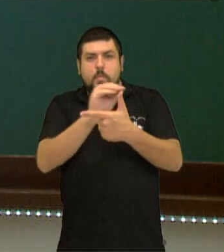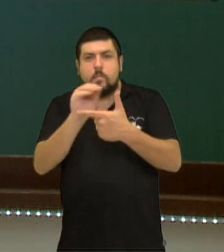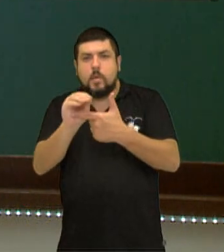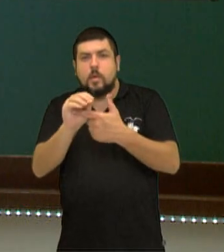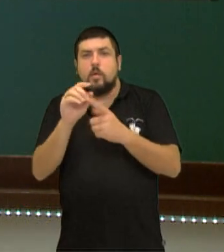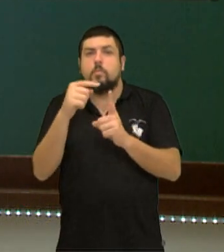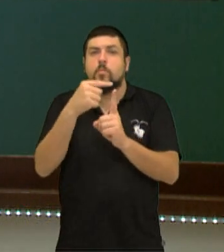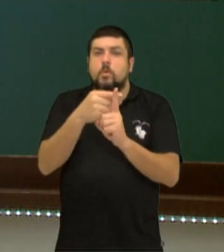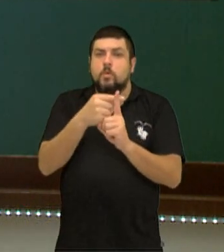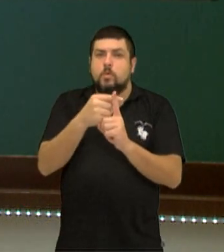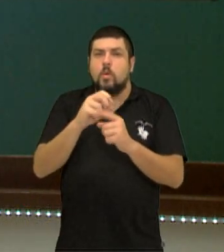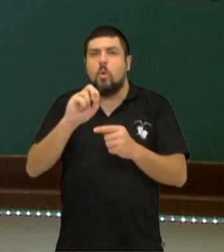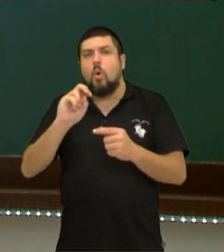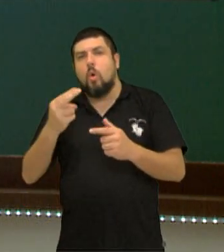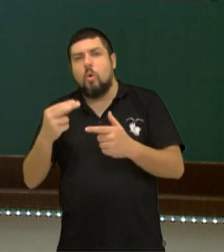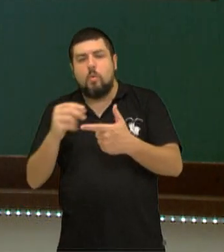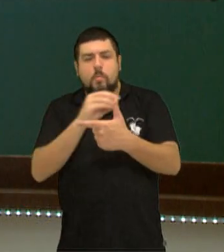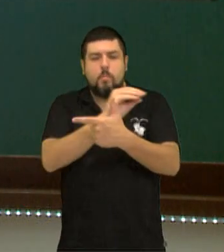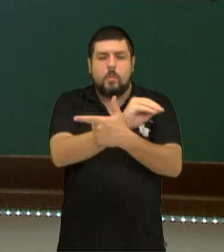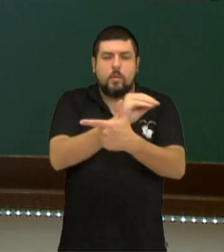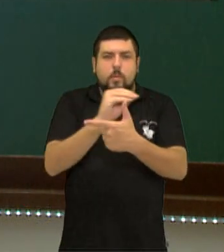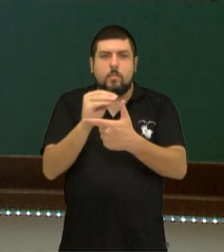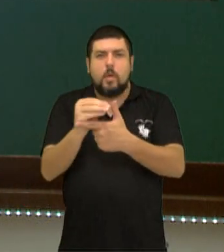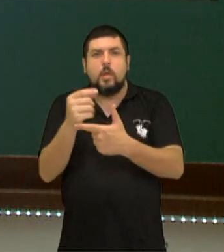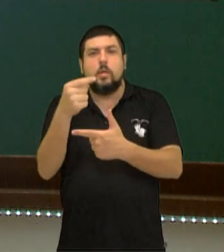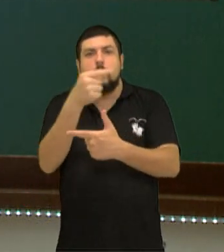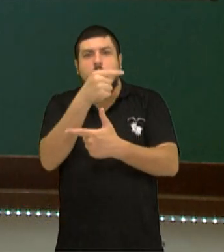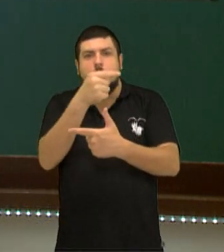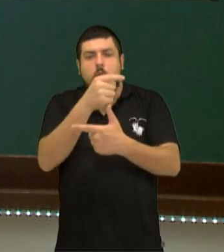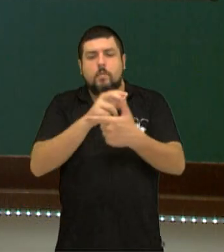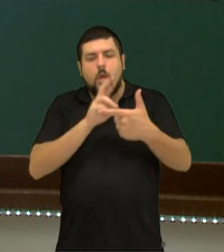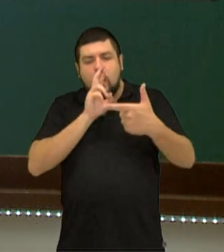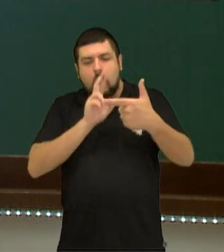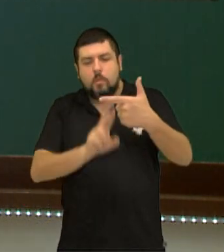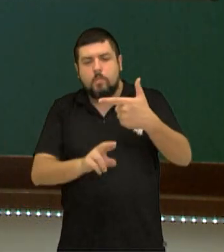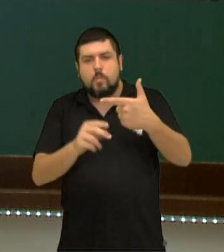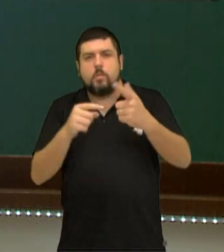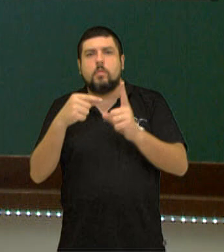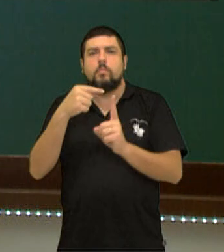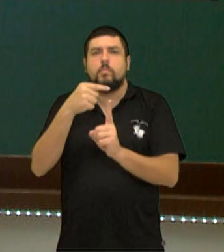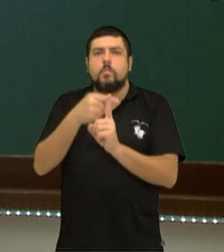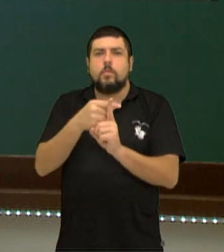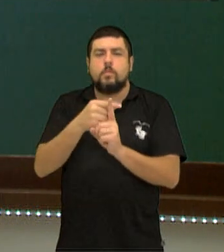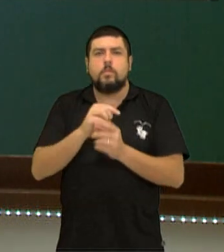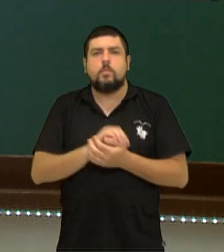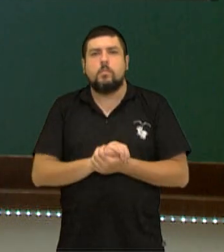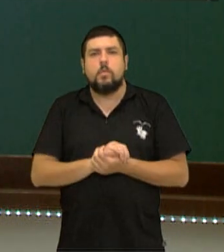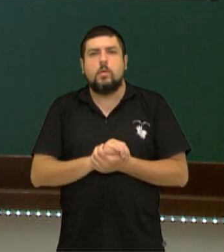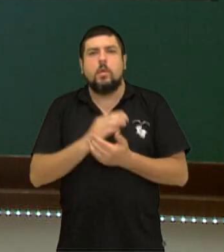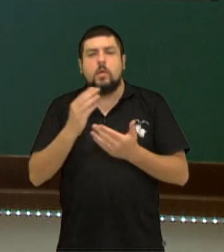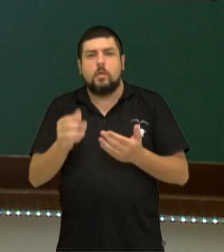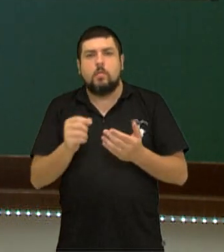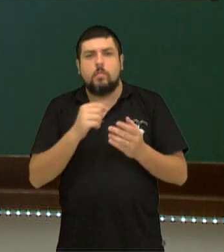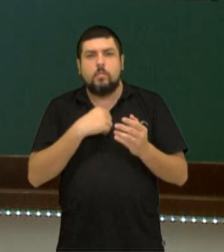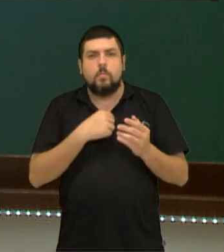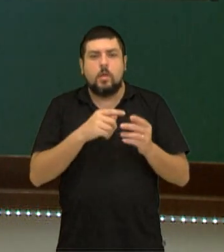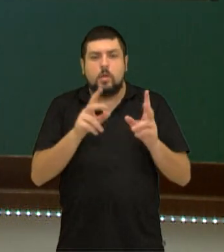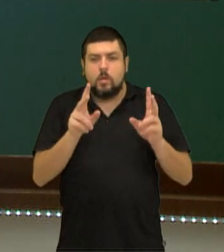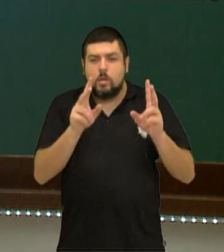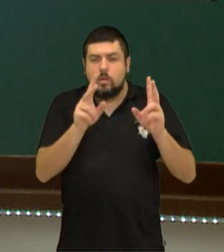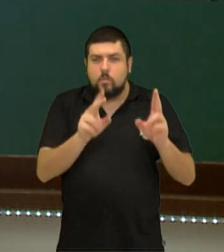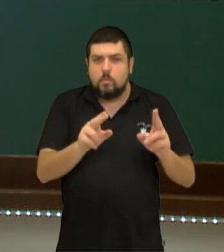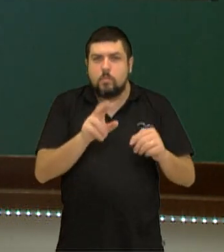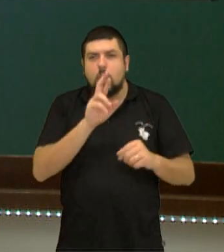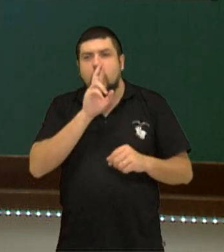negativos, resultado final fica positivo. Ou seja, quando eu tenho sinais iguais, resultado final